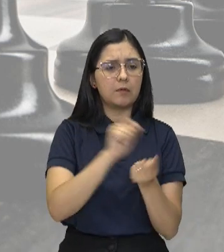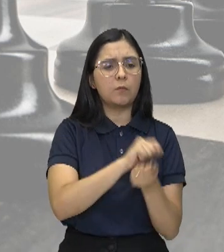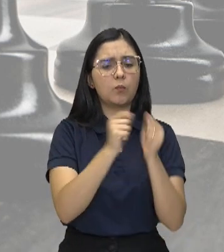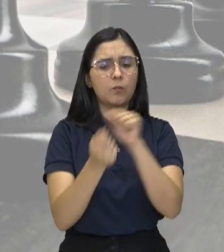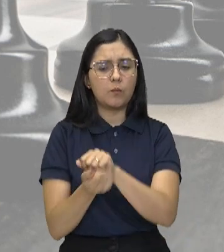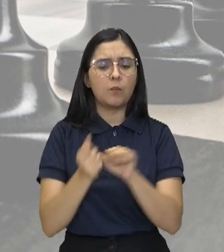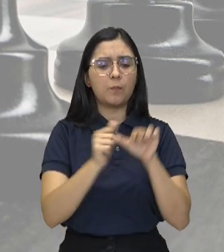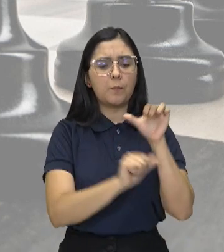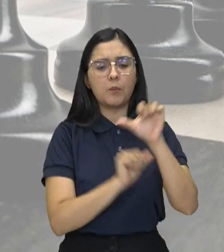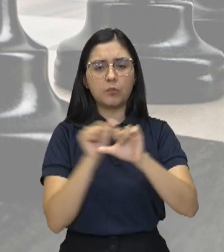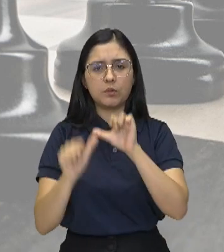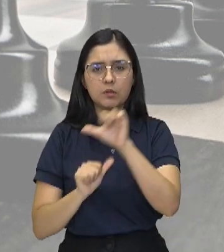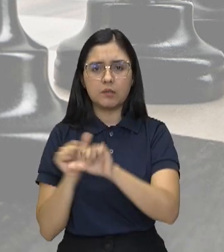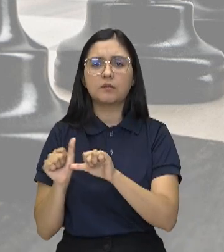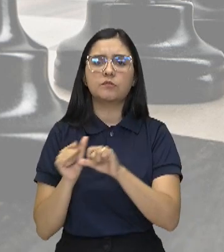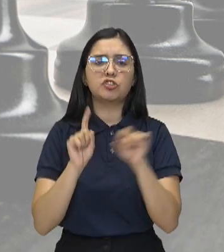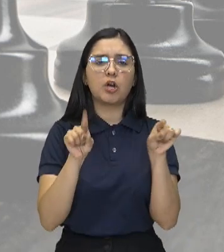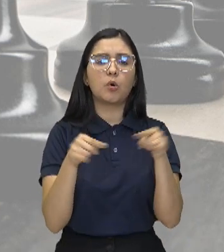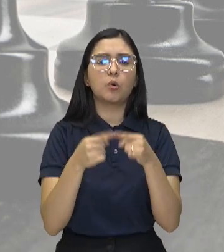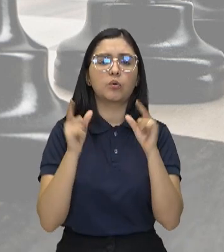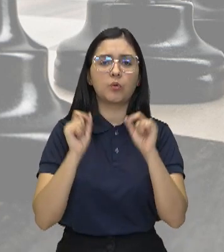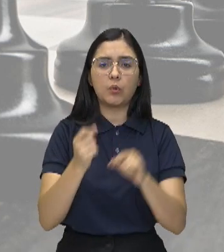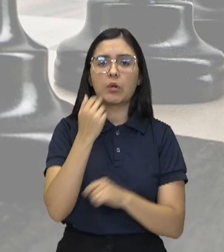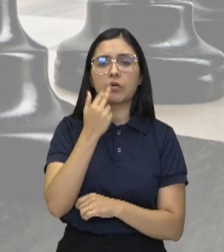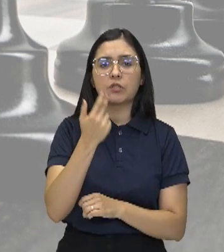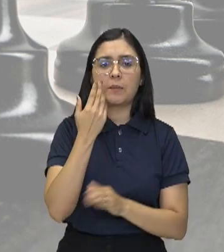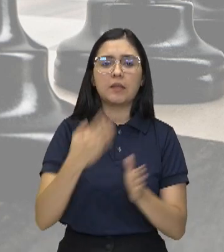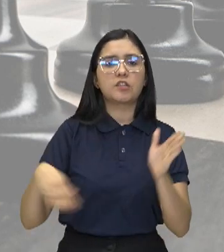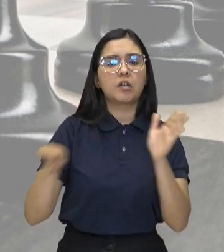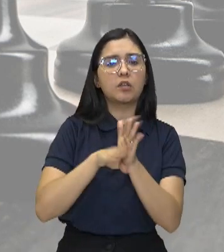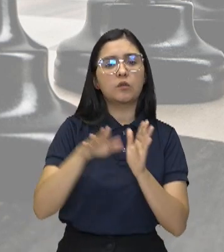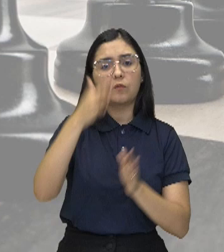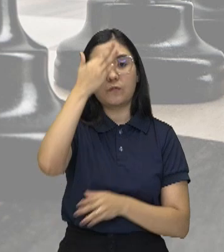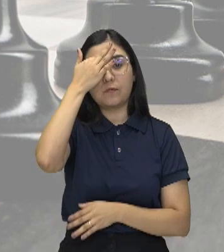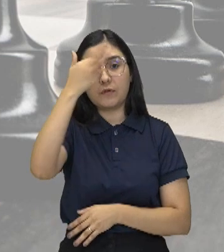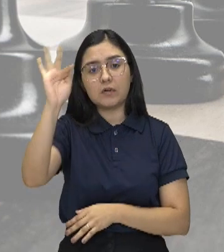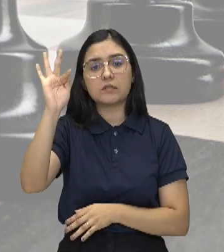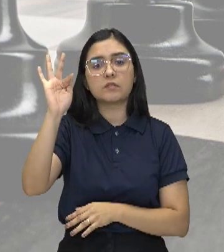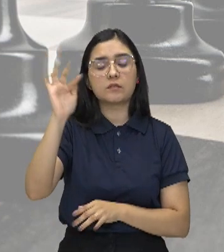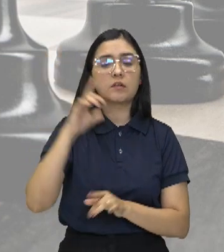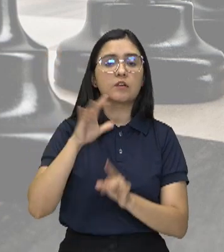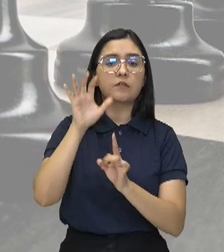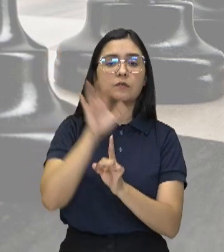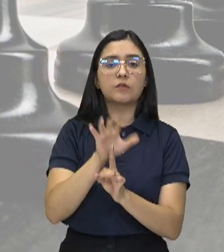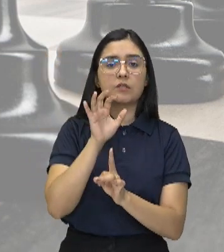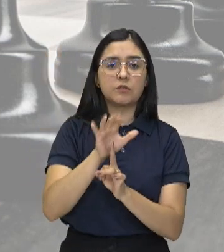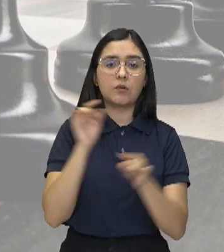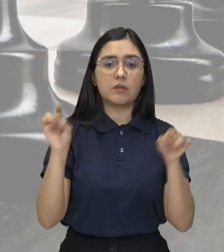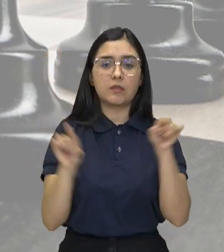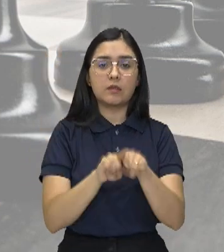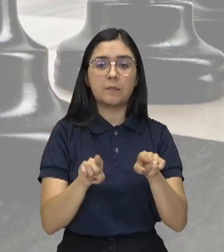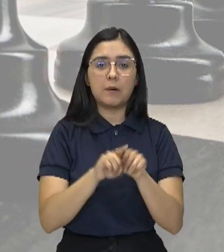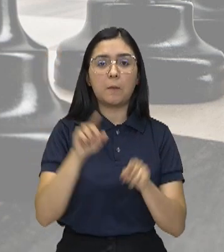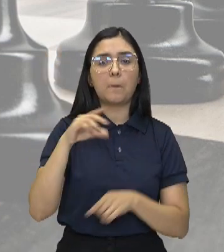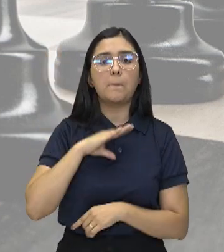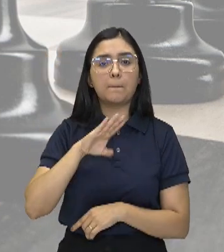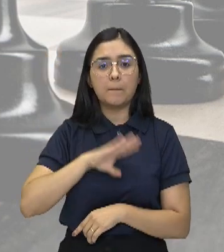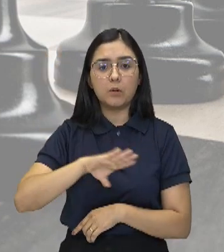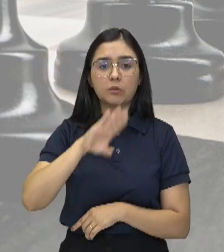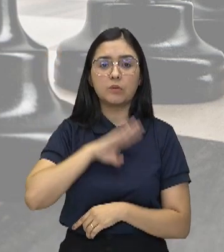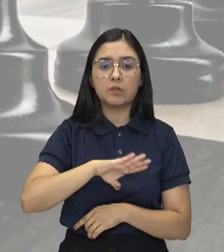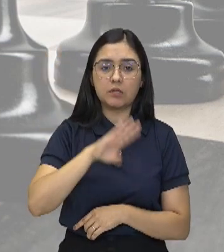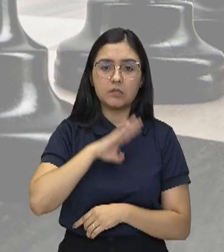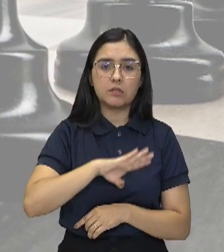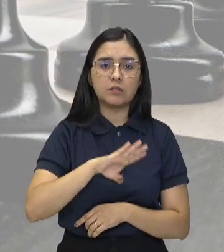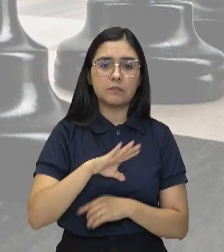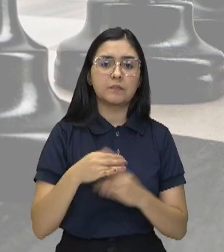influências de vários idiomas, até chegar no francês, e que influenciou fortemente também o português, chegando nessa